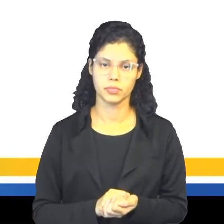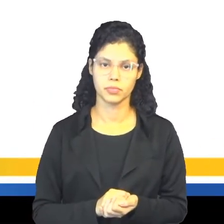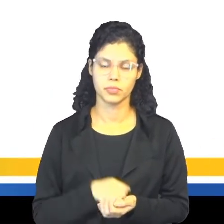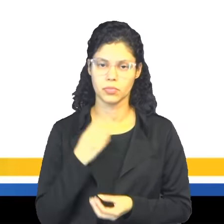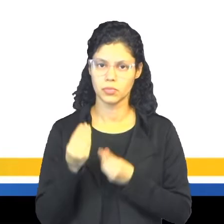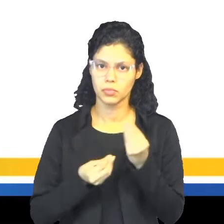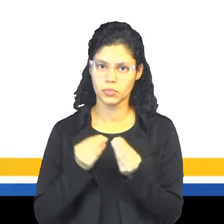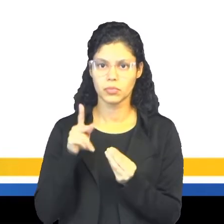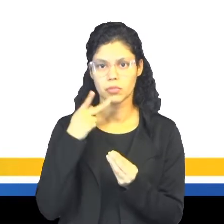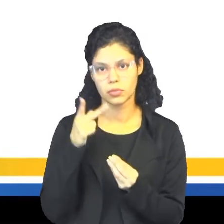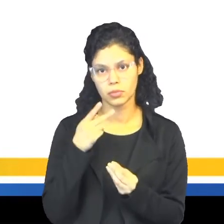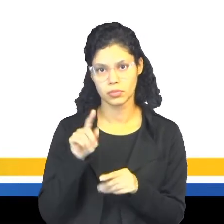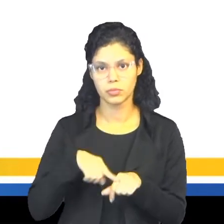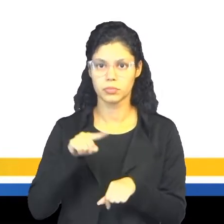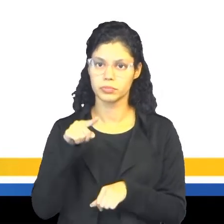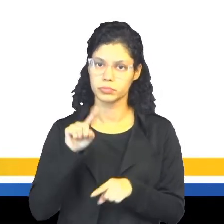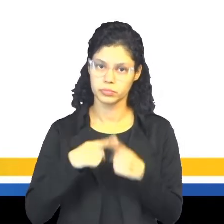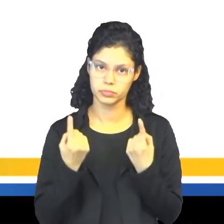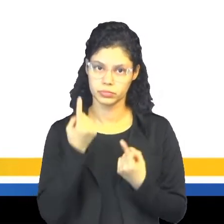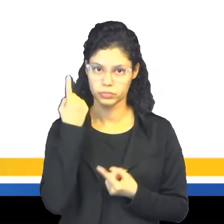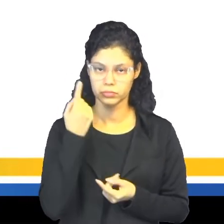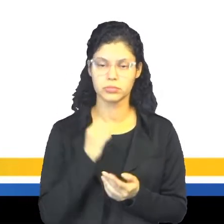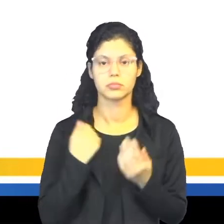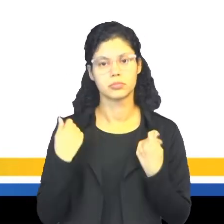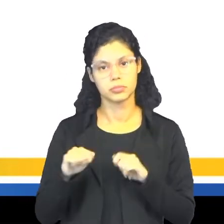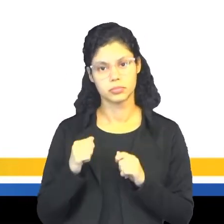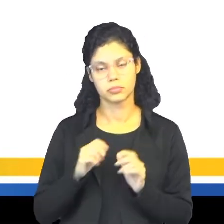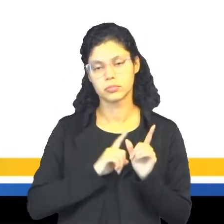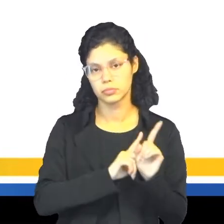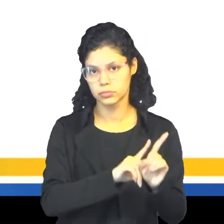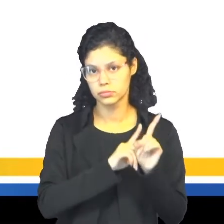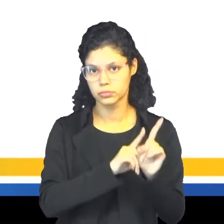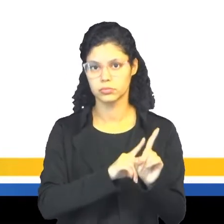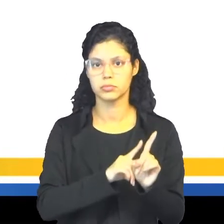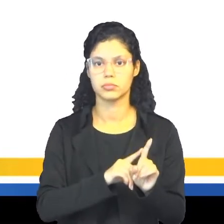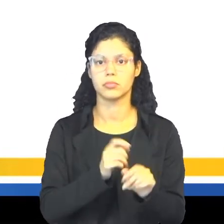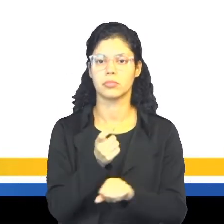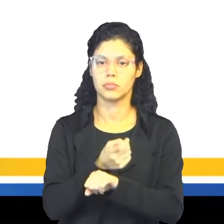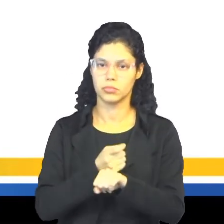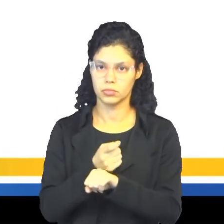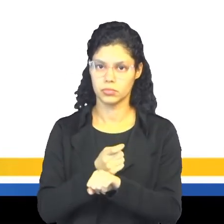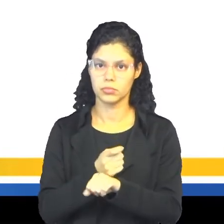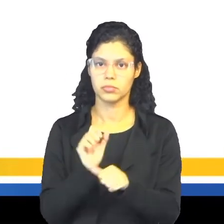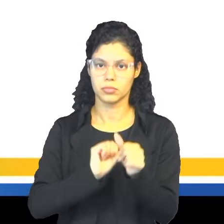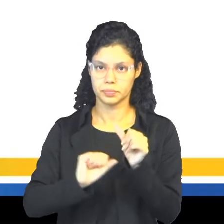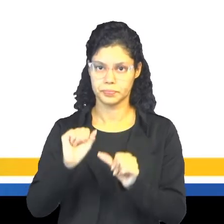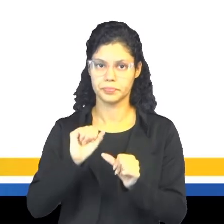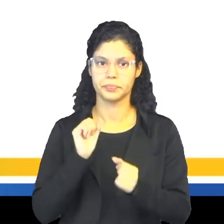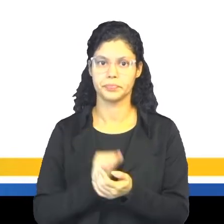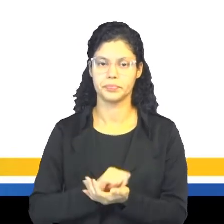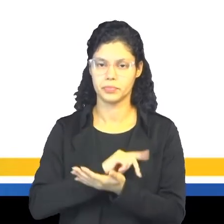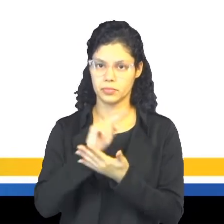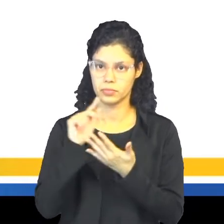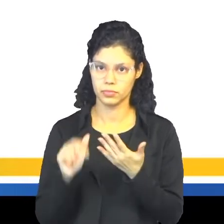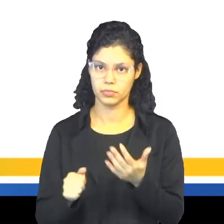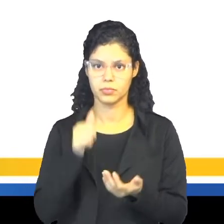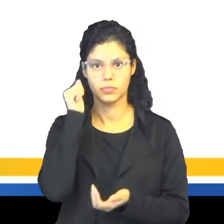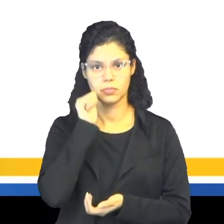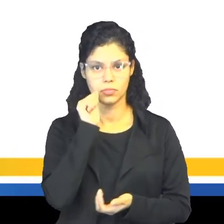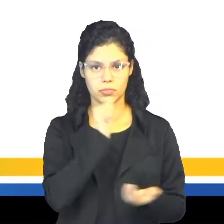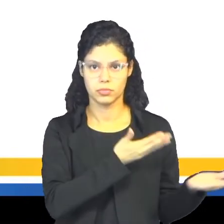como eu tô falando mais de uma garota tem que também o adjetivo acompanhar esse essa alteração garotas bonitas